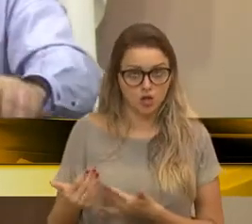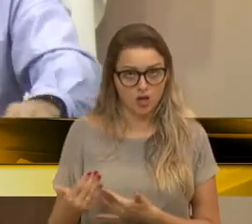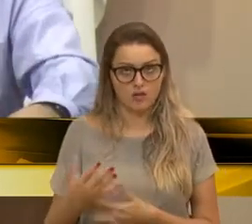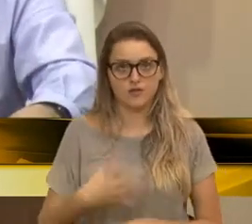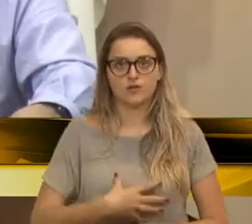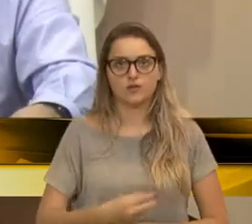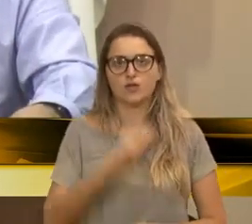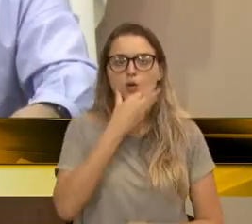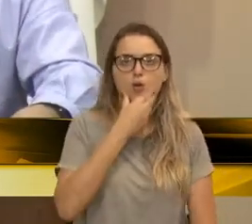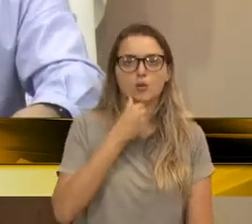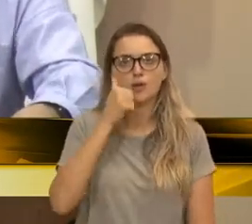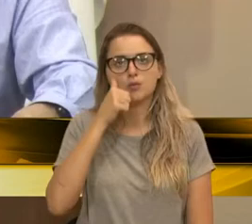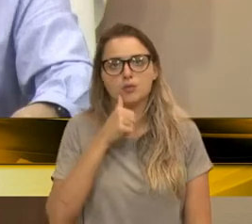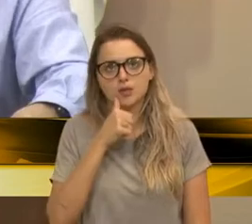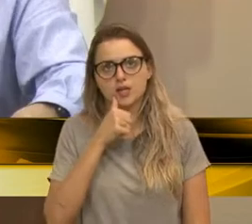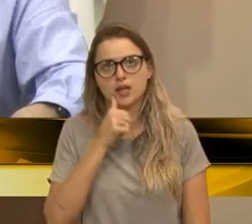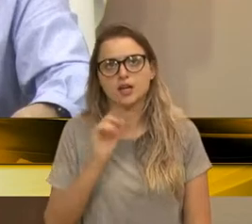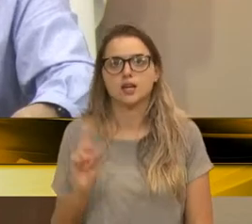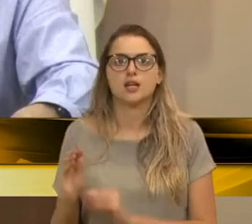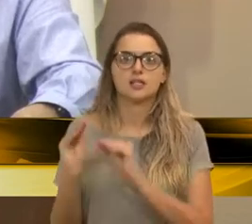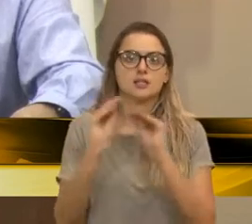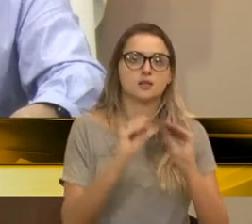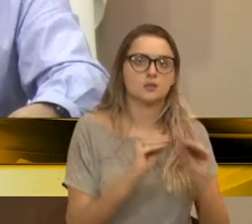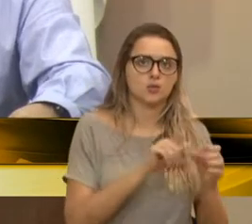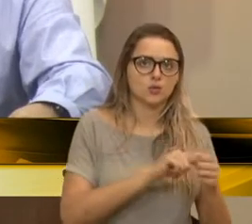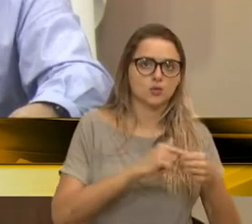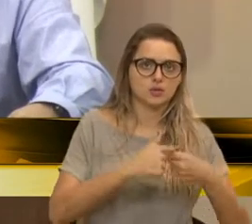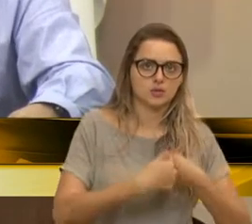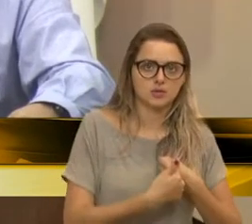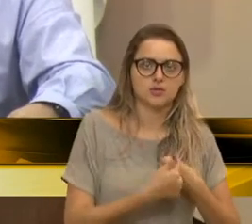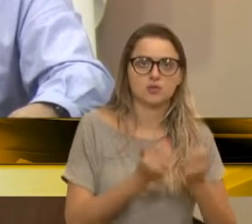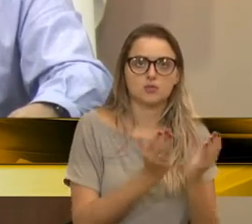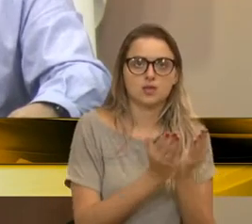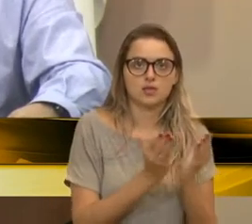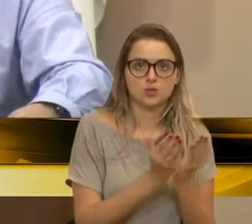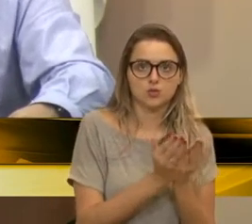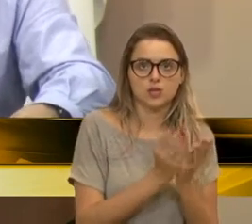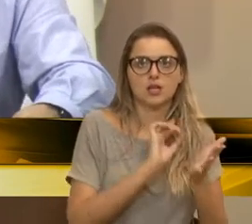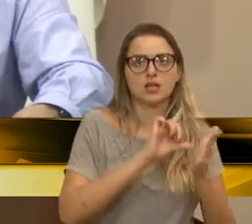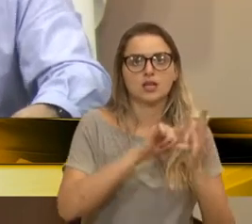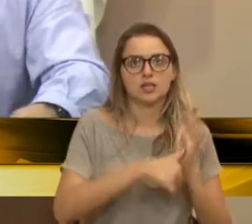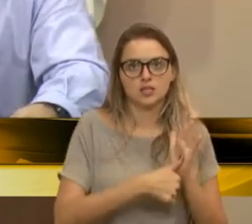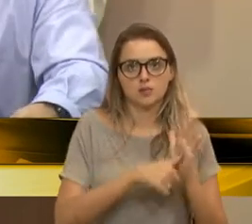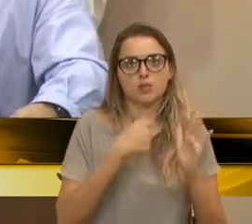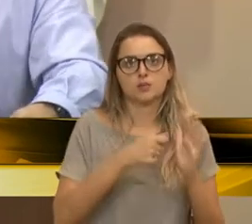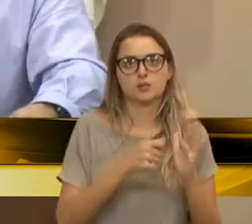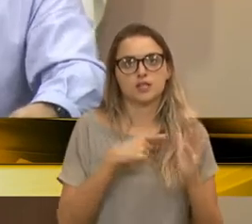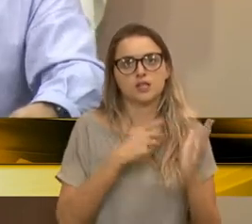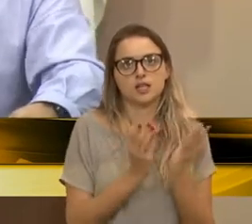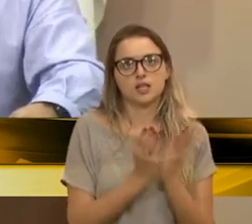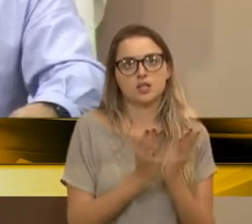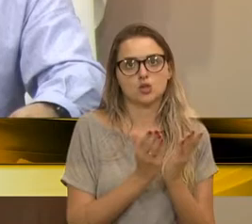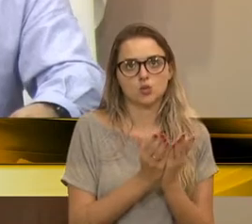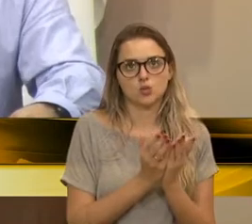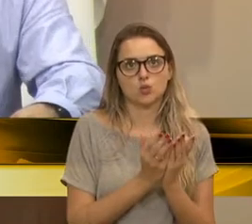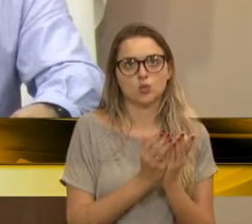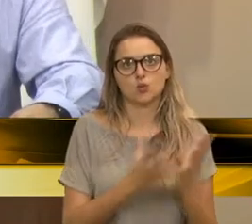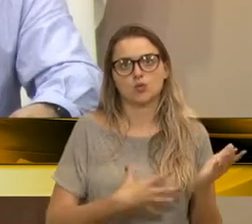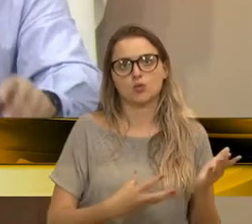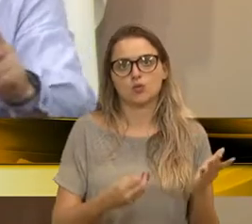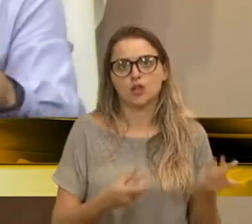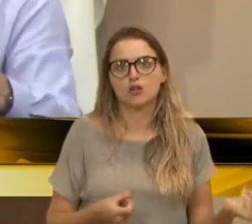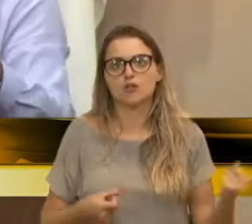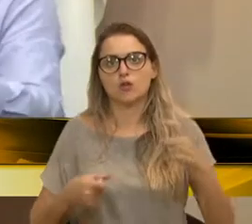um casal, vou citar um exemplo, vai para a cidade para estudar e depois precisa também ter estudo hoje, precisa um filho voltar